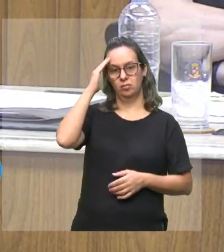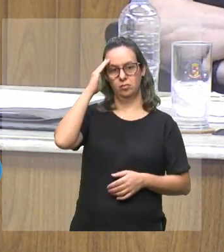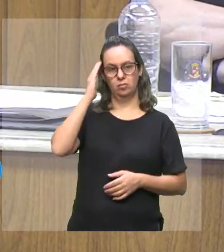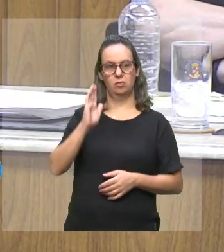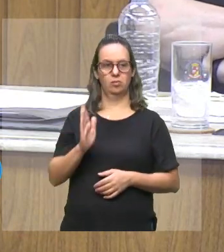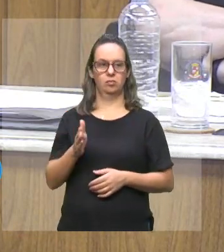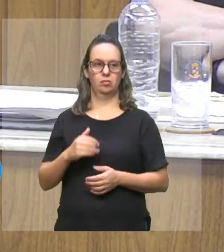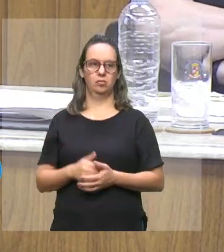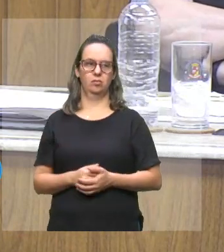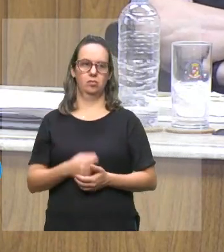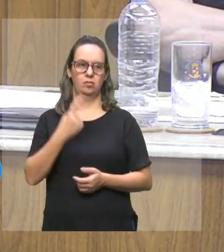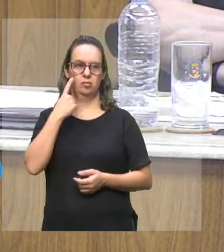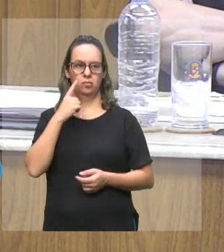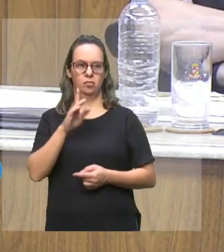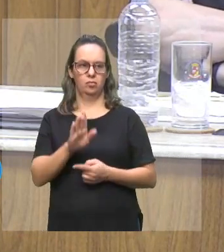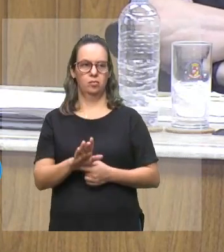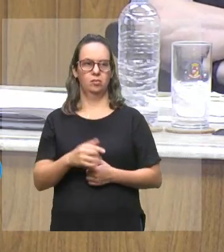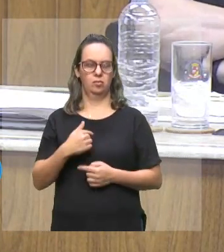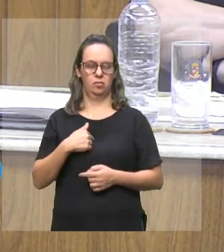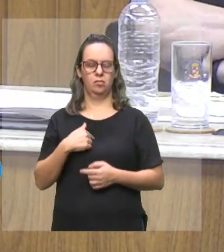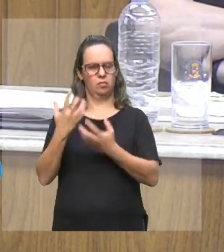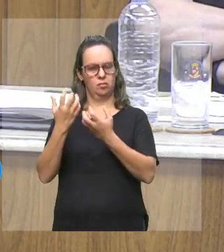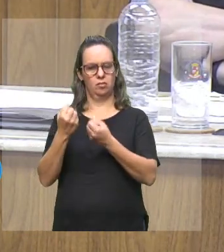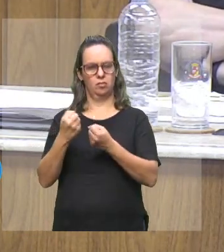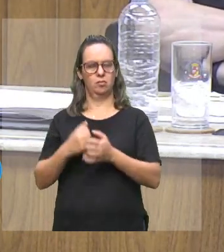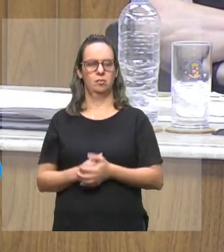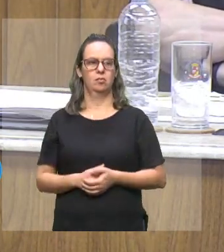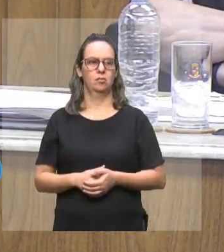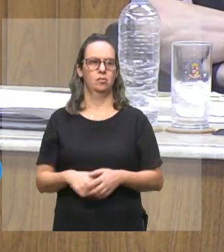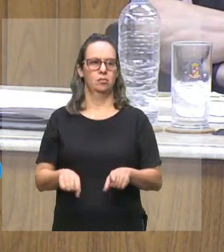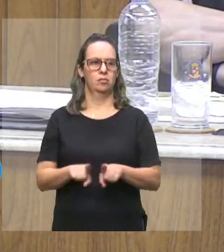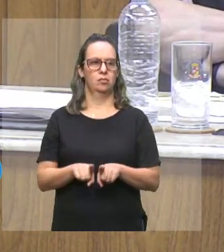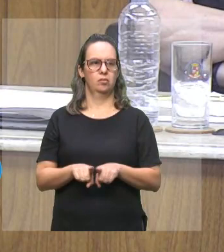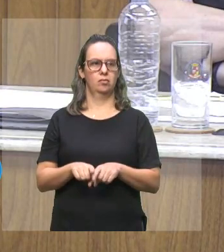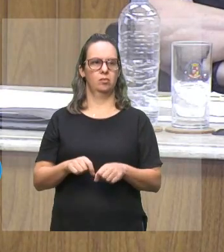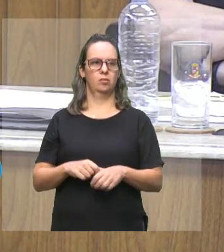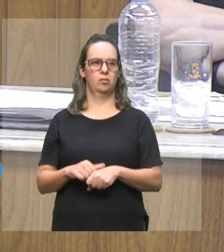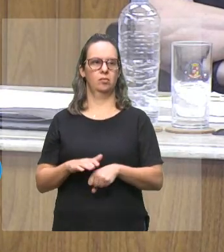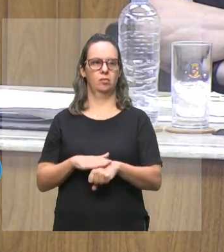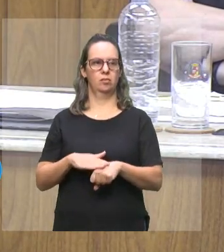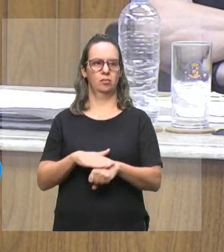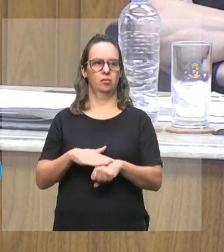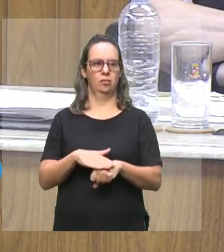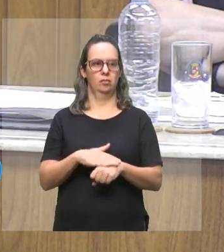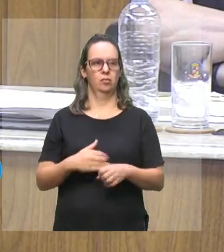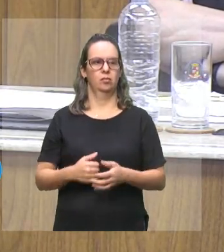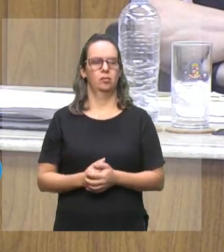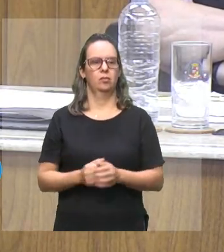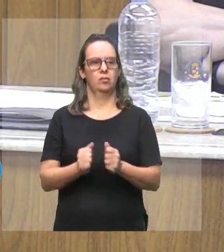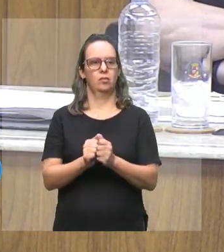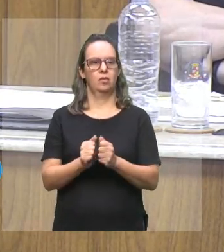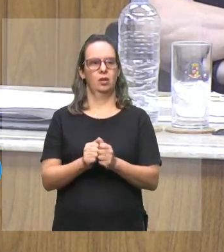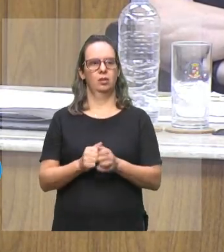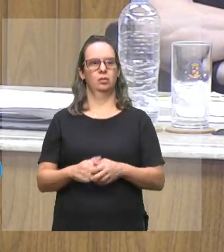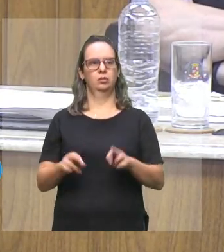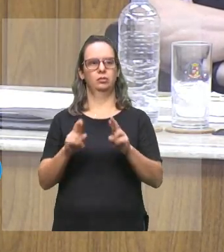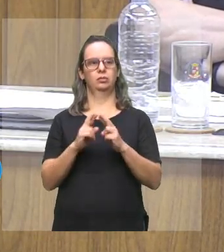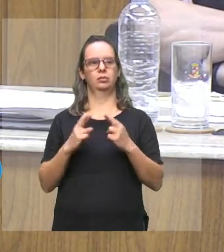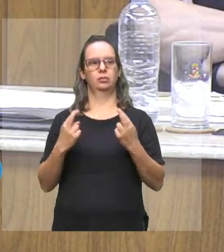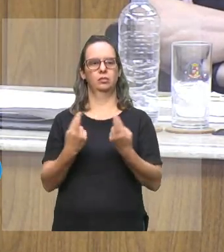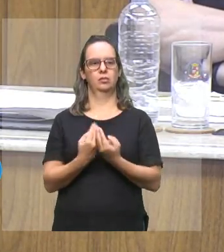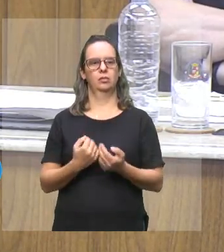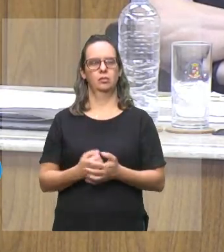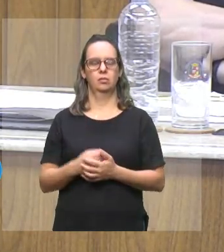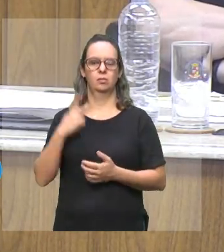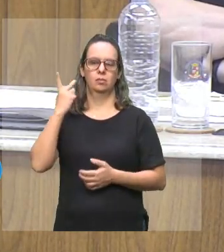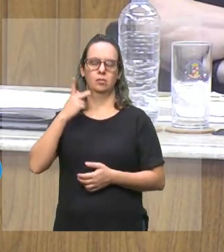foi constatado, eu comprei a ideia, eu acho que isso, conversamos junto com a mesa, tivemos uma reunião com o nosso procurador jurídico,